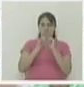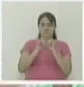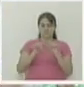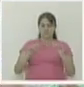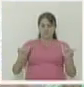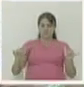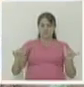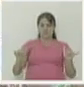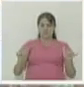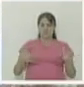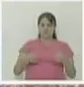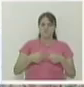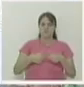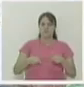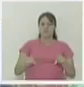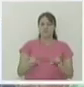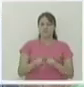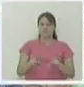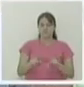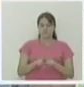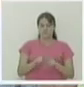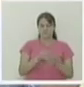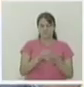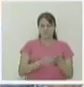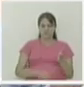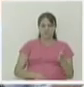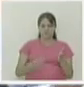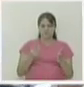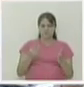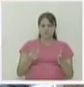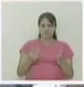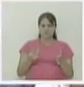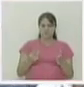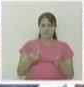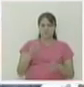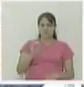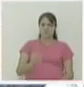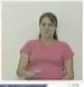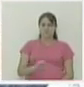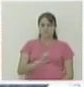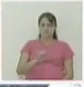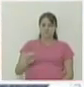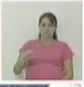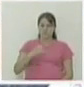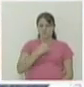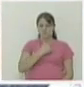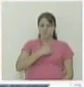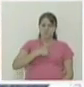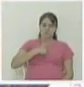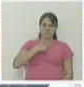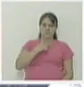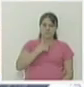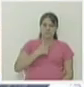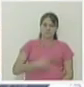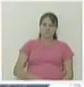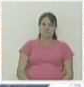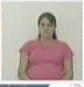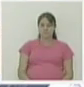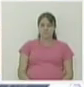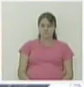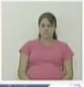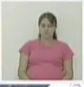está também no capítulo 3, agora do Evangelho de São João.